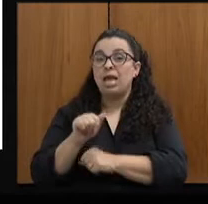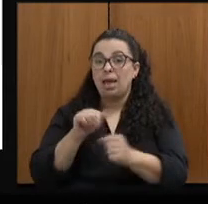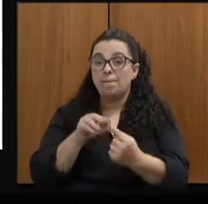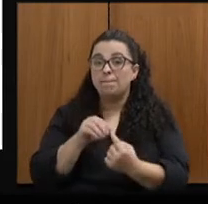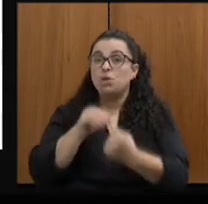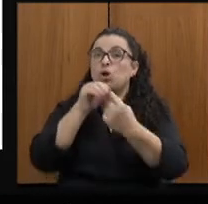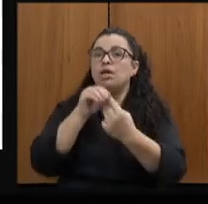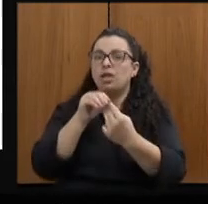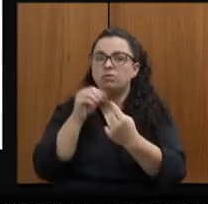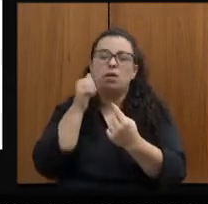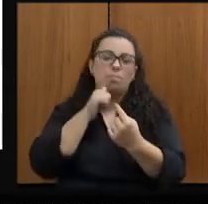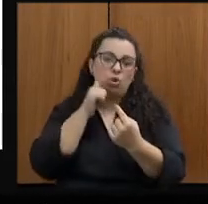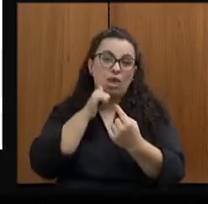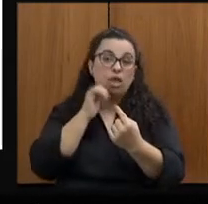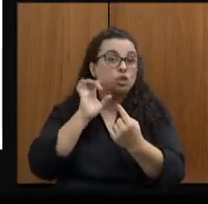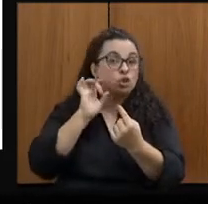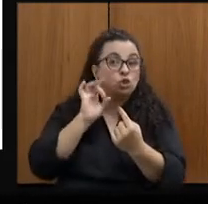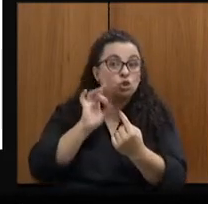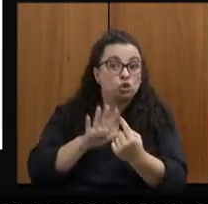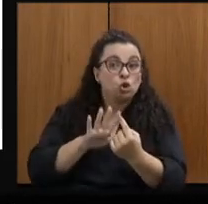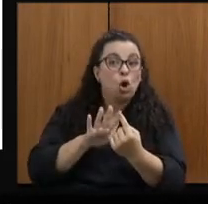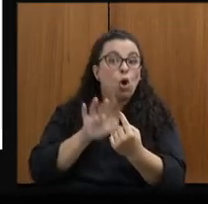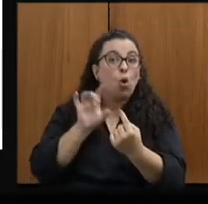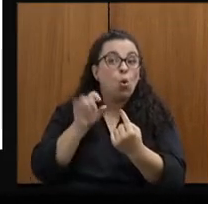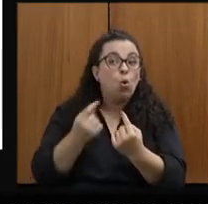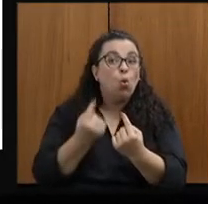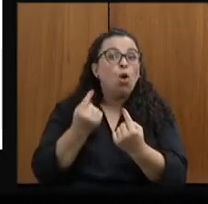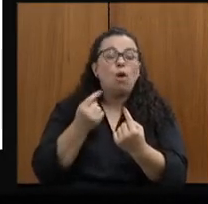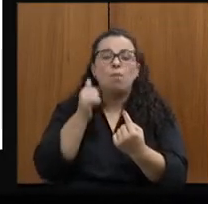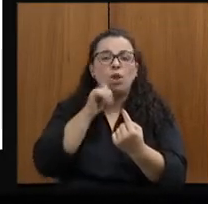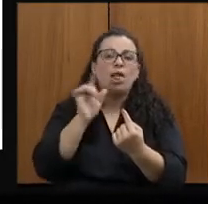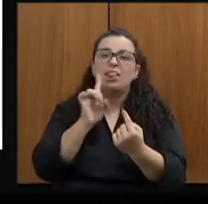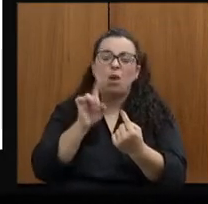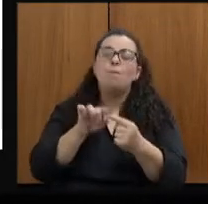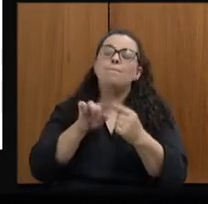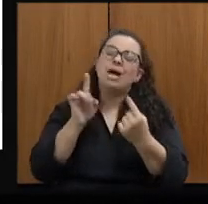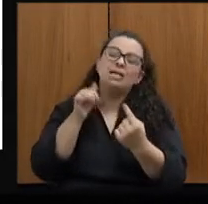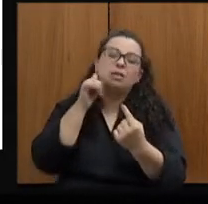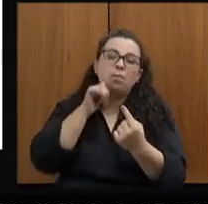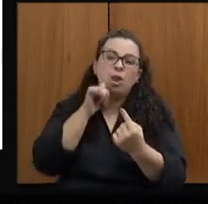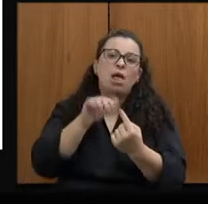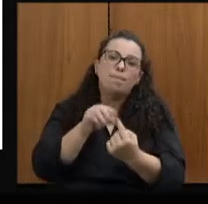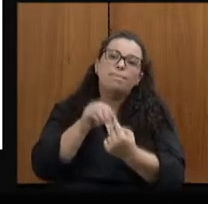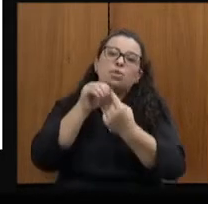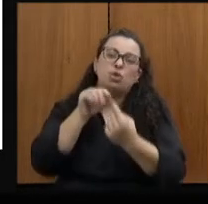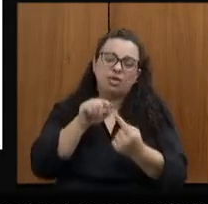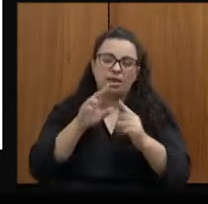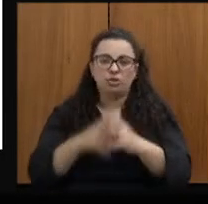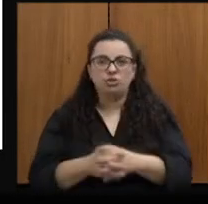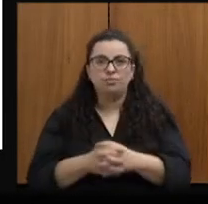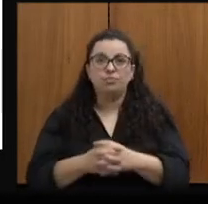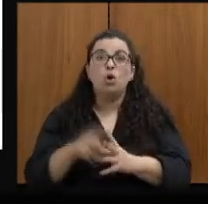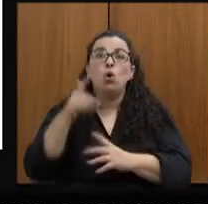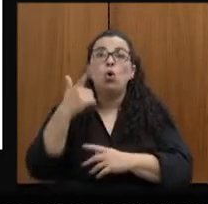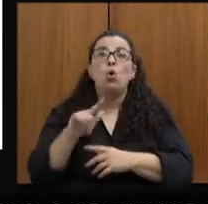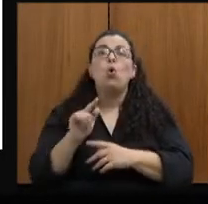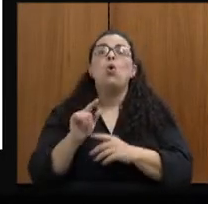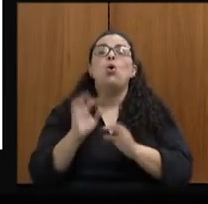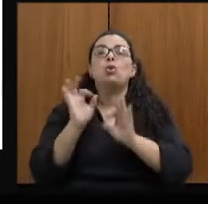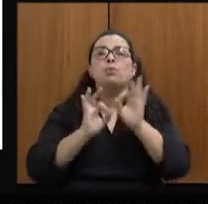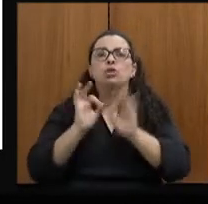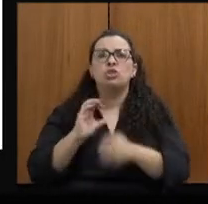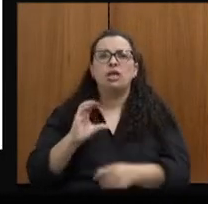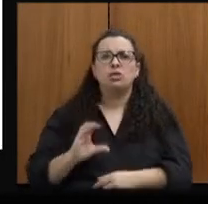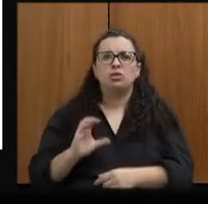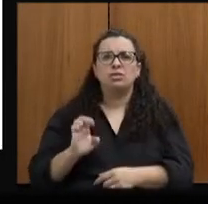mulheres têm prioridade nas vagas desses cursos. O CERN. O CERN, de